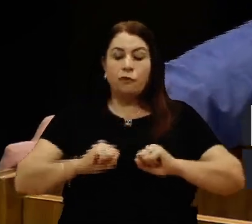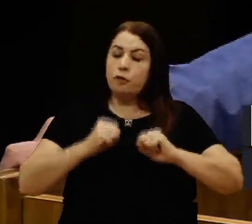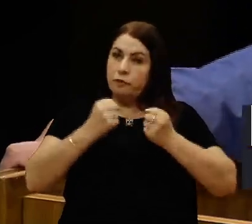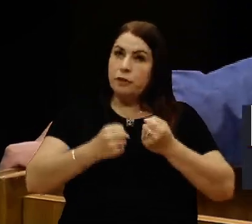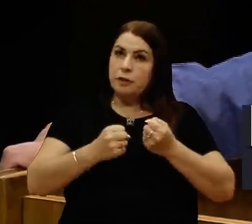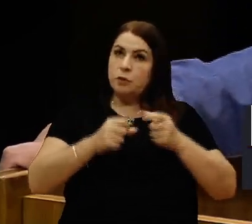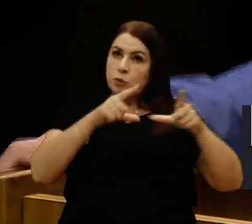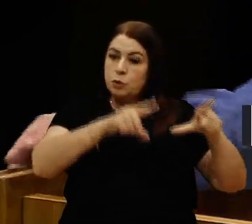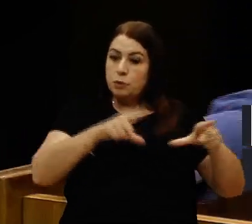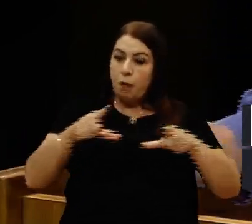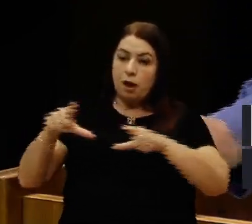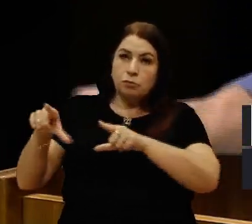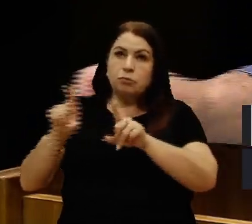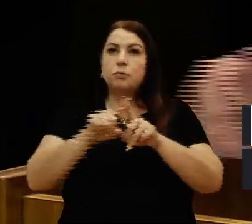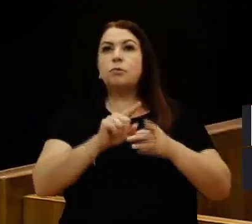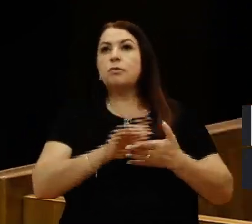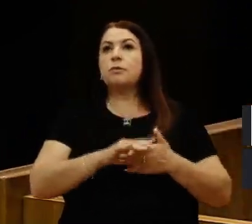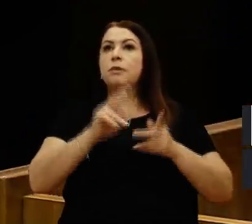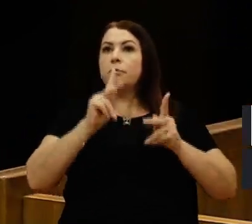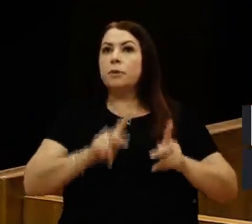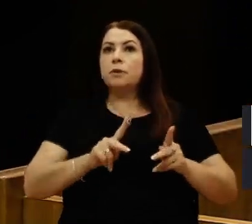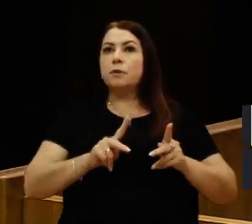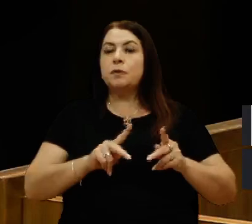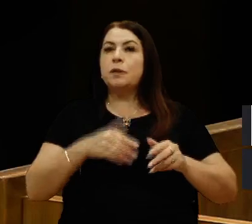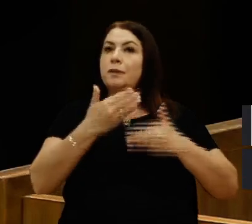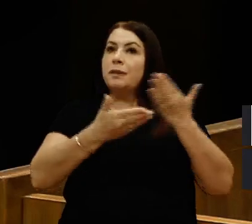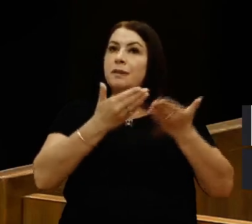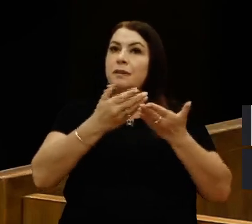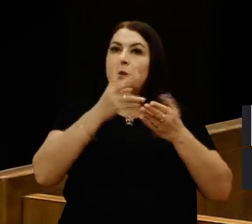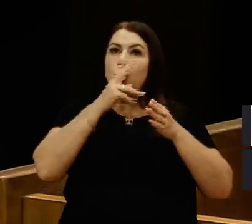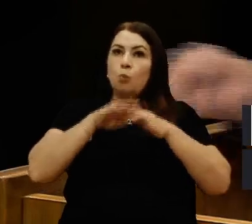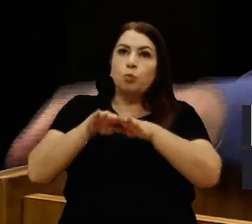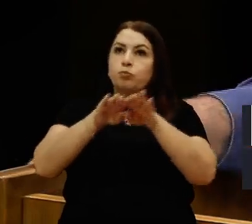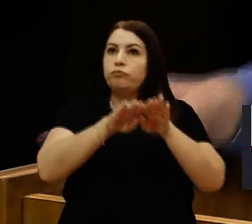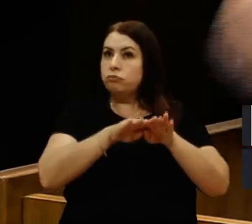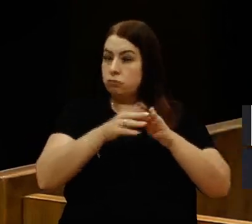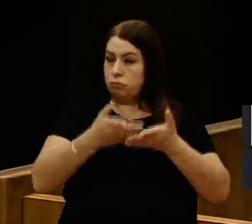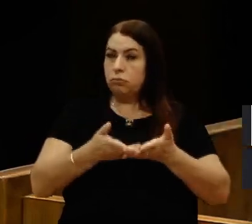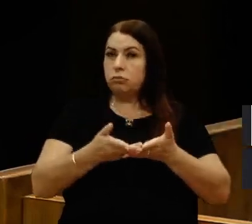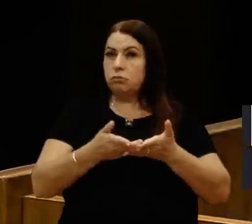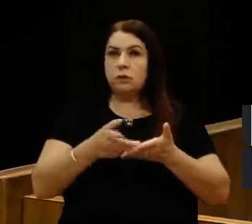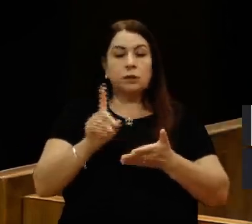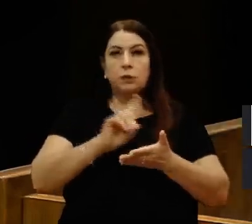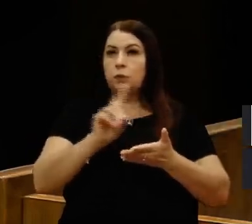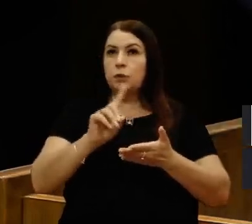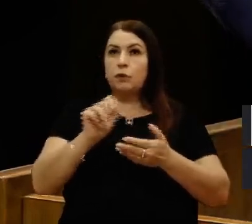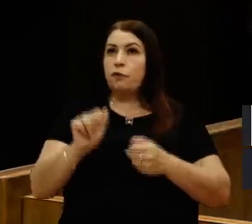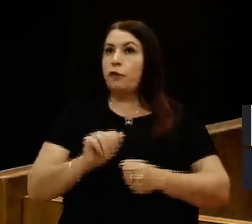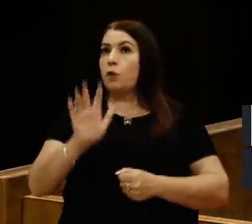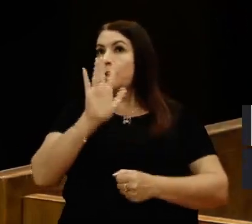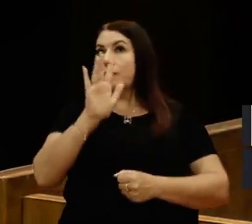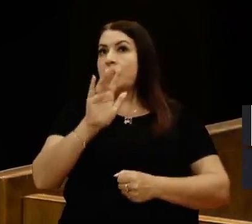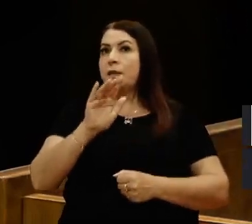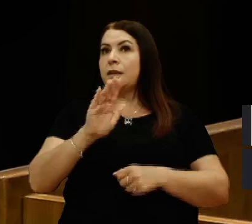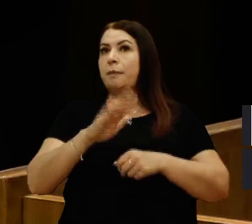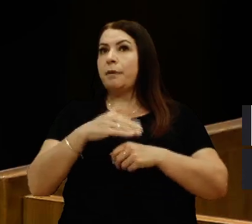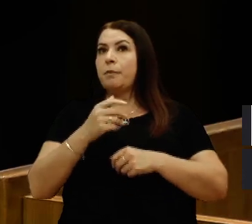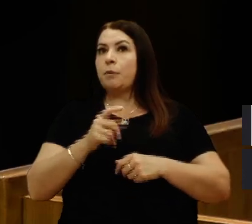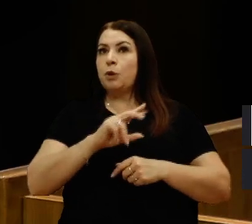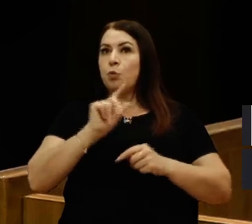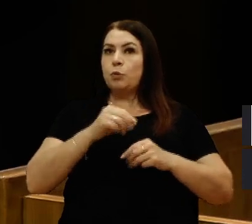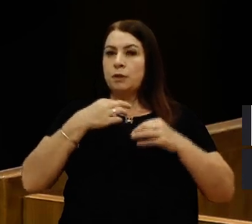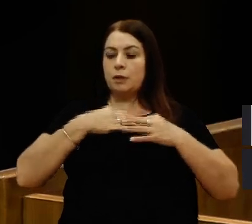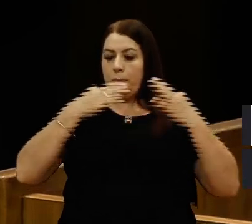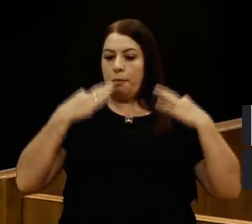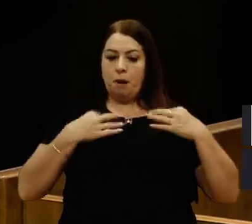nos espaços que eu estou, que as pessoas sejam tratadas da mesma forma. E que não sejam valorizadas a mais porque usam uma camisa